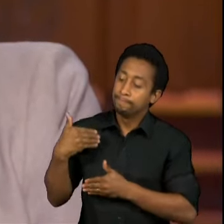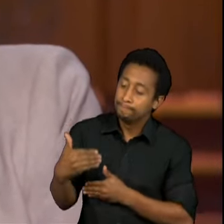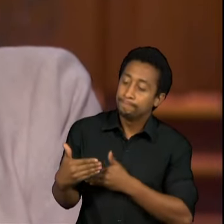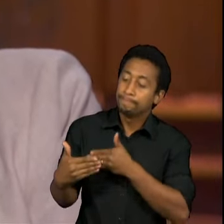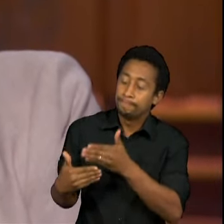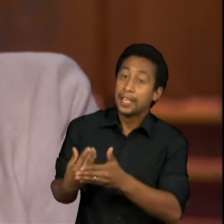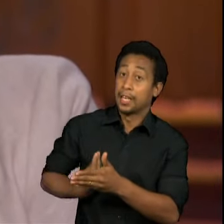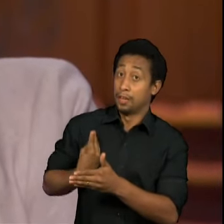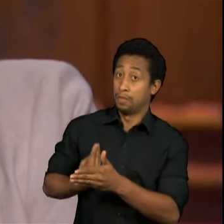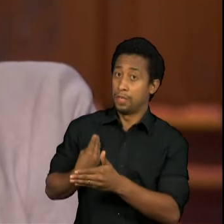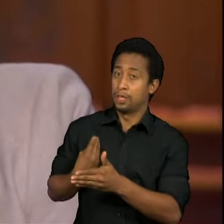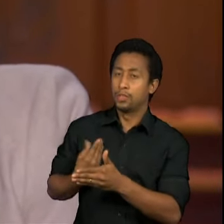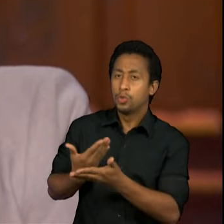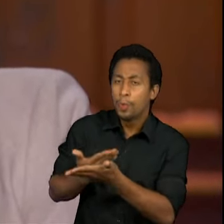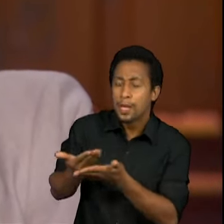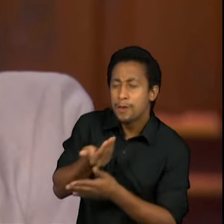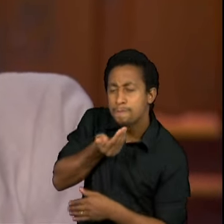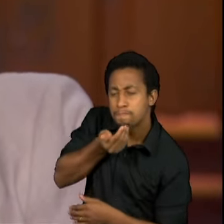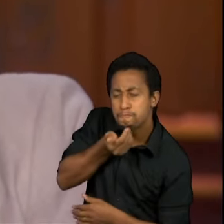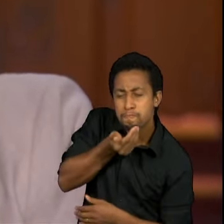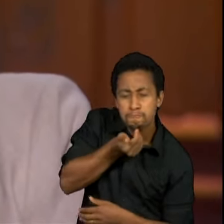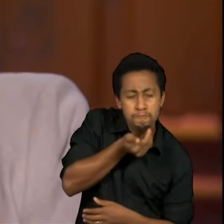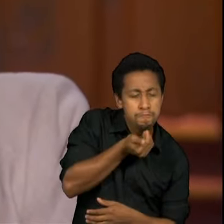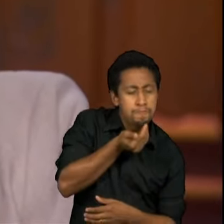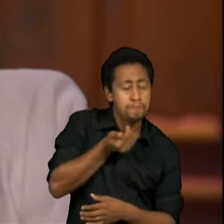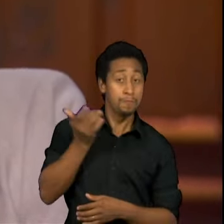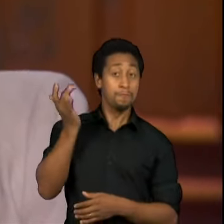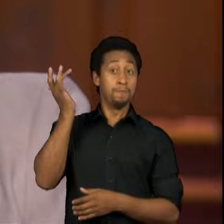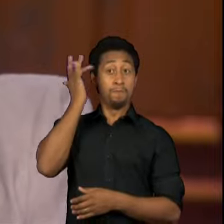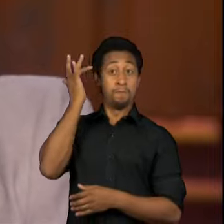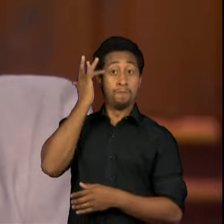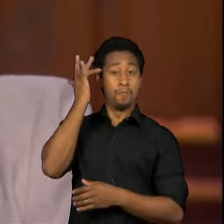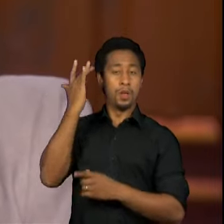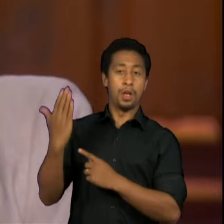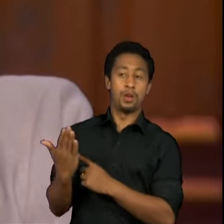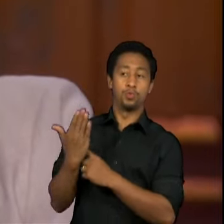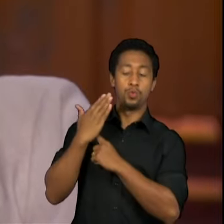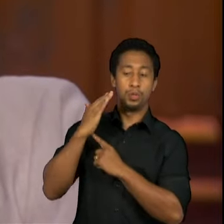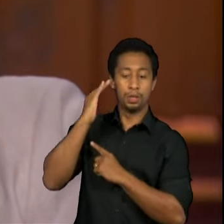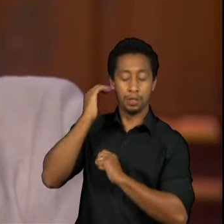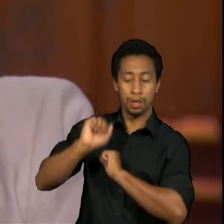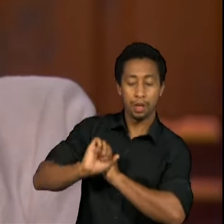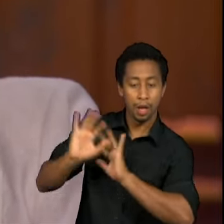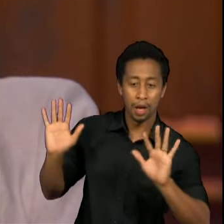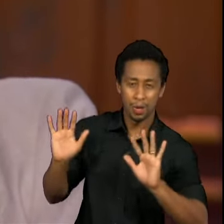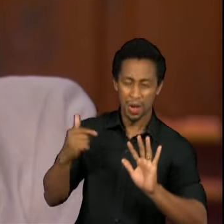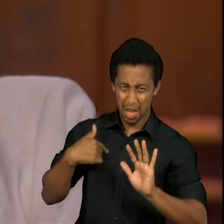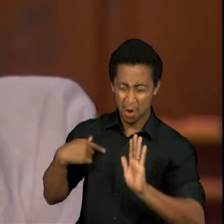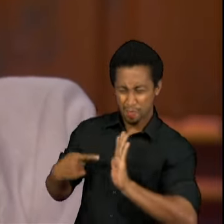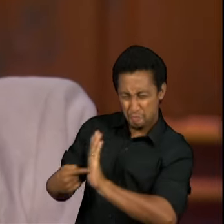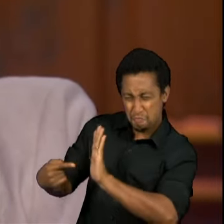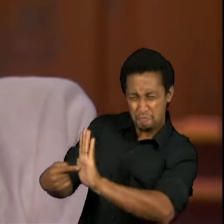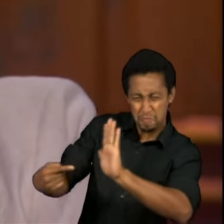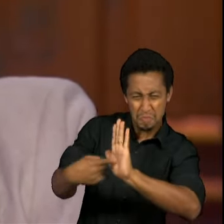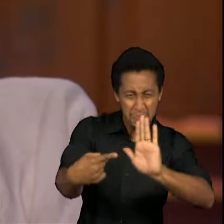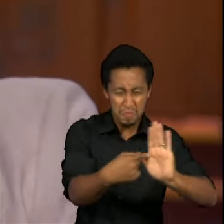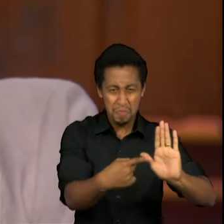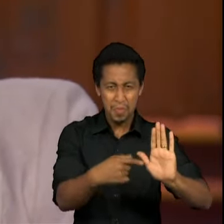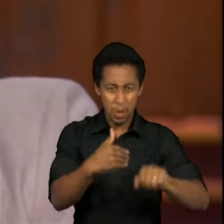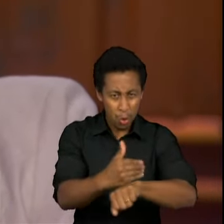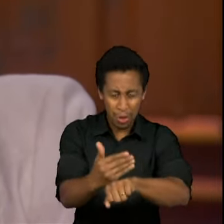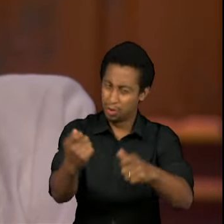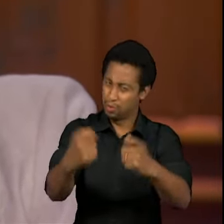a gente não achar que a gente tem que ficar provando tudo o tempo todo ou que a gente tem que atender as expectativas do